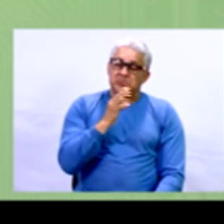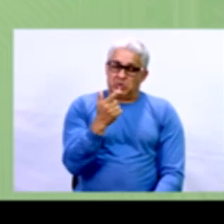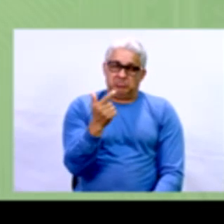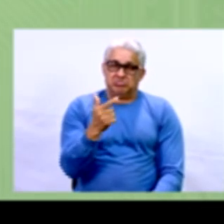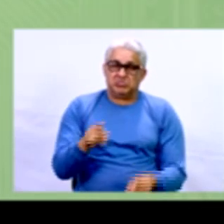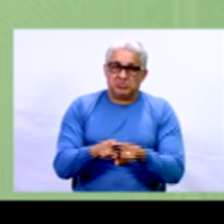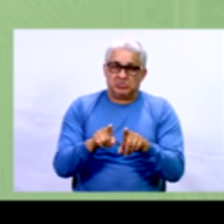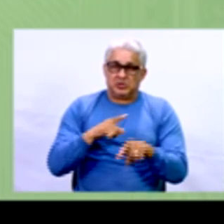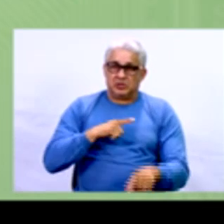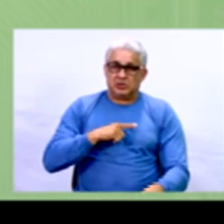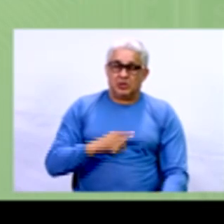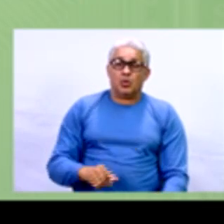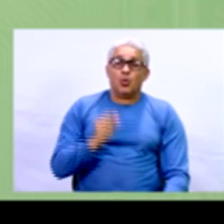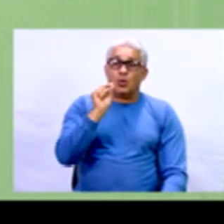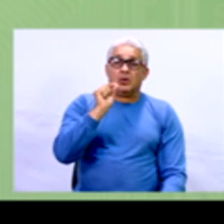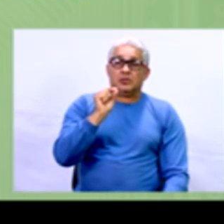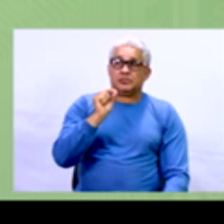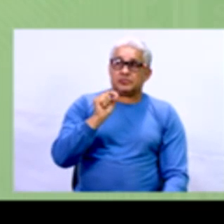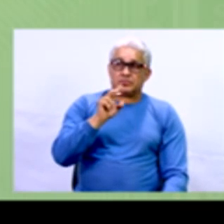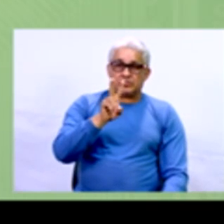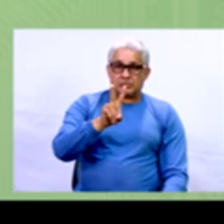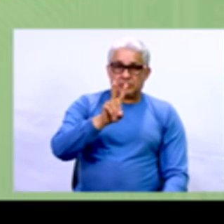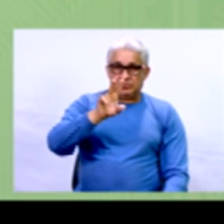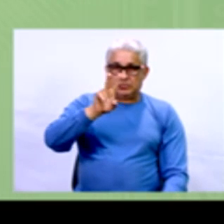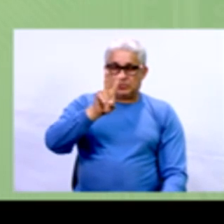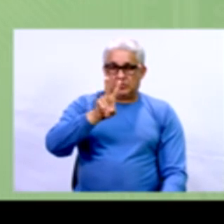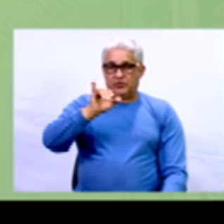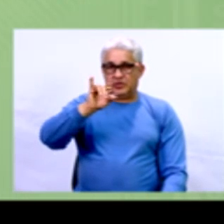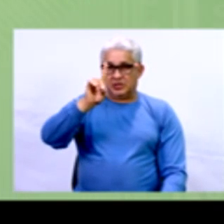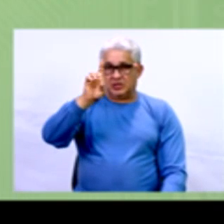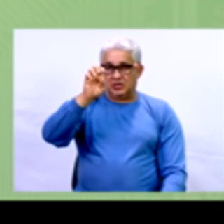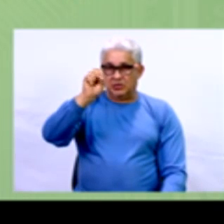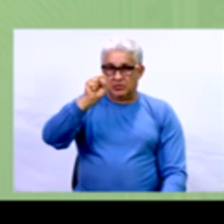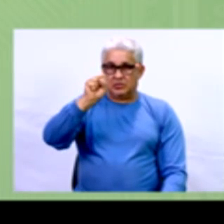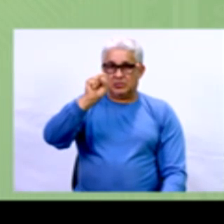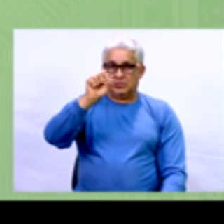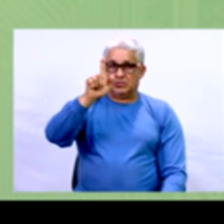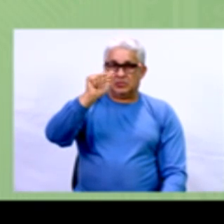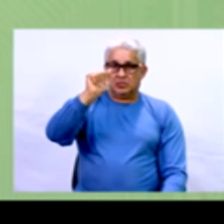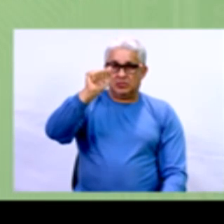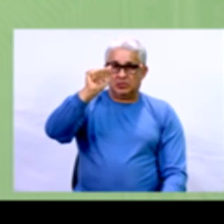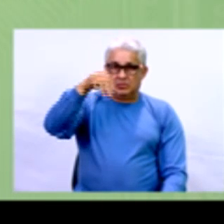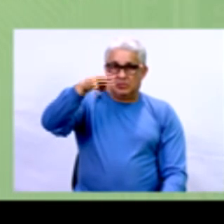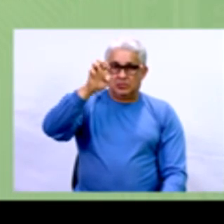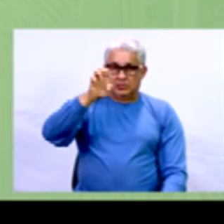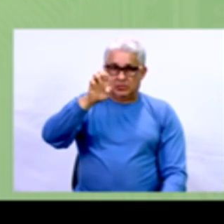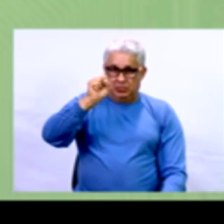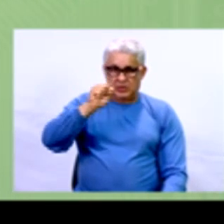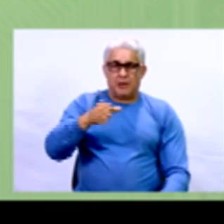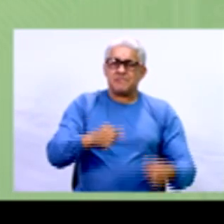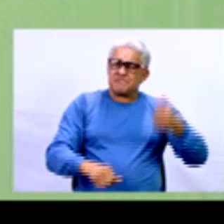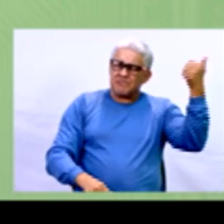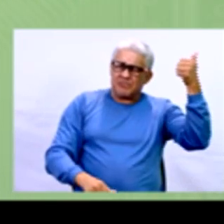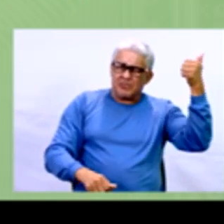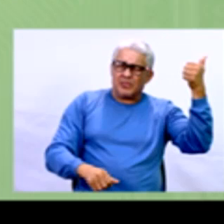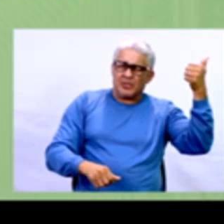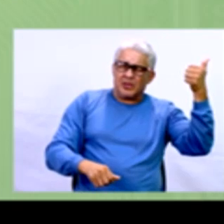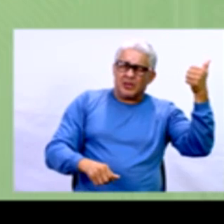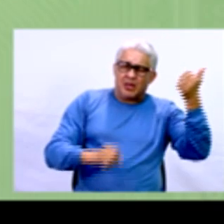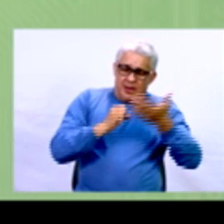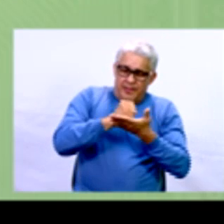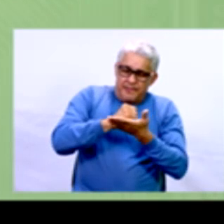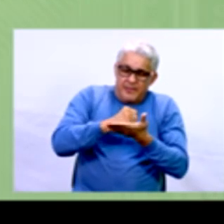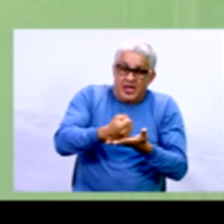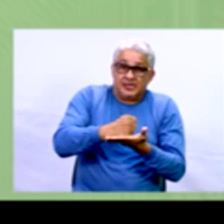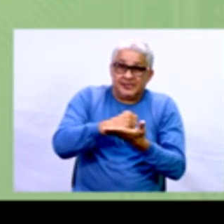os videogames. Os primeiros videogames, eles eram manipulados através de um